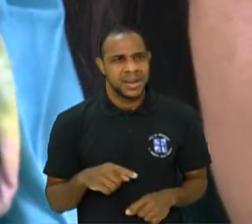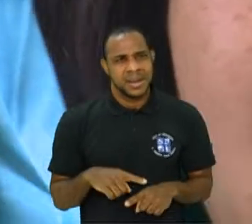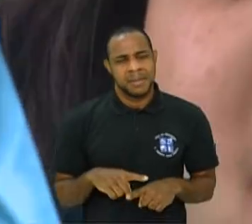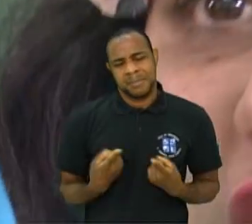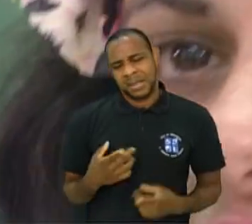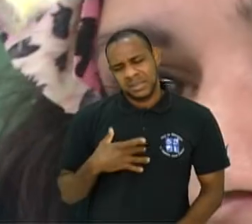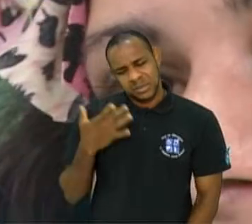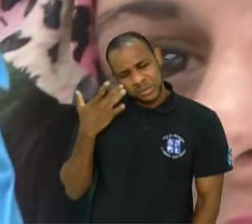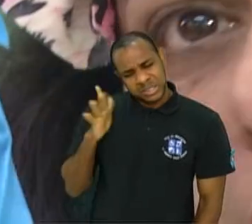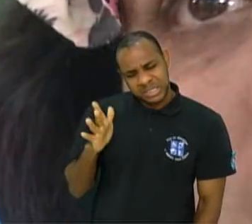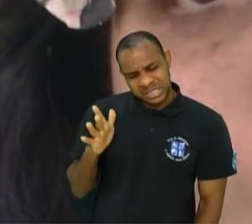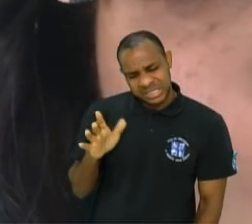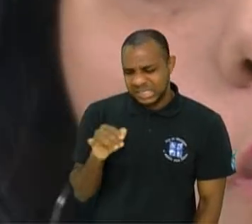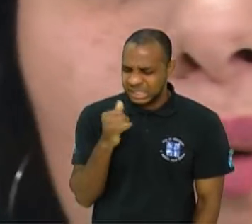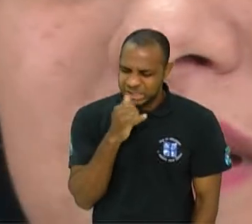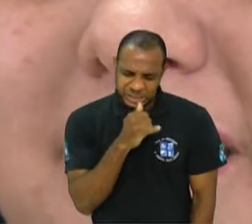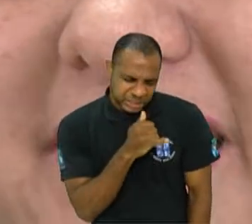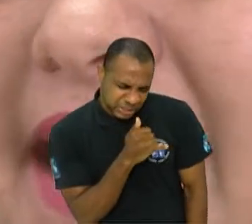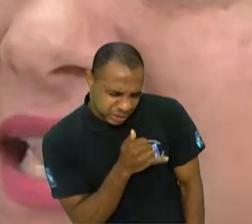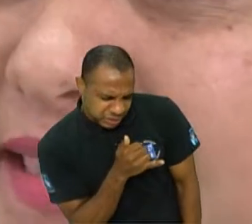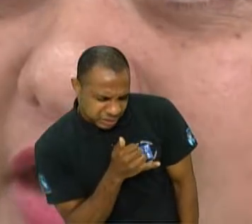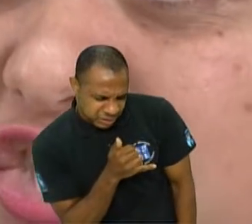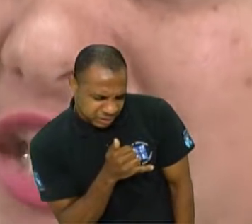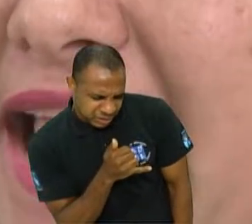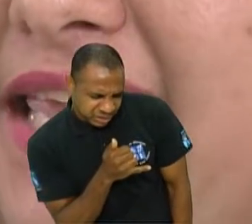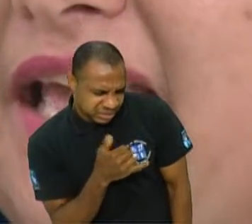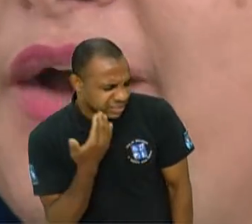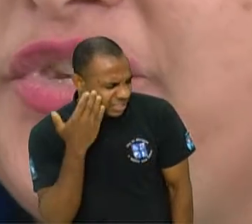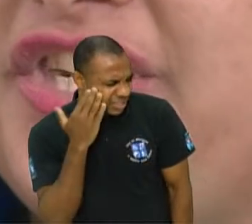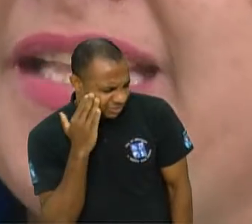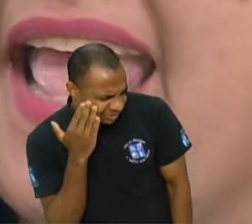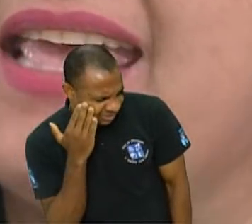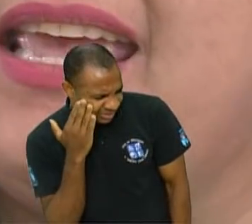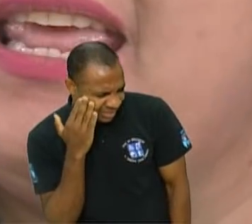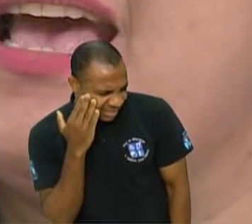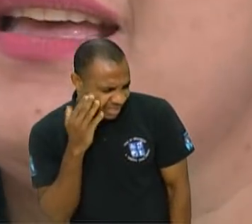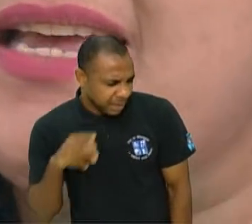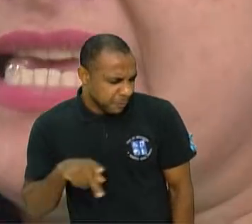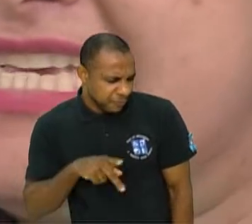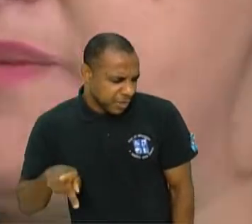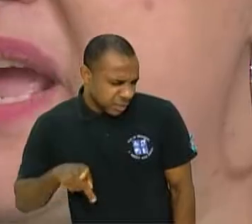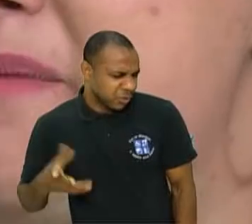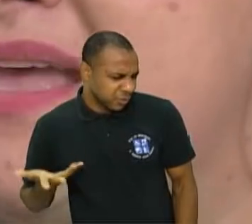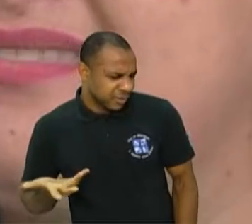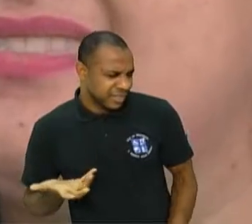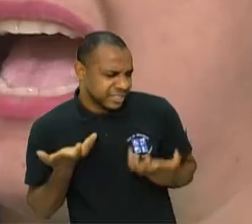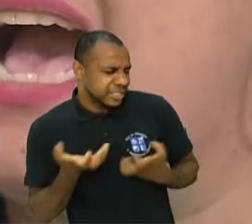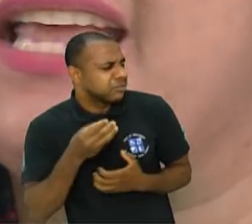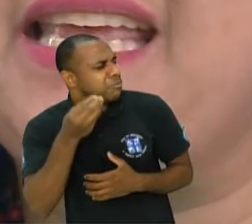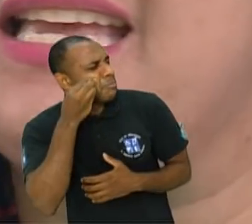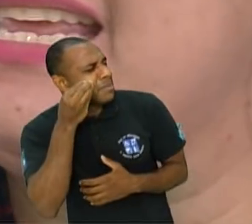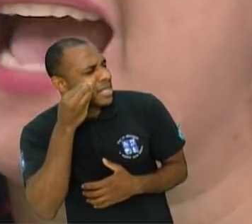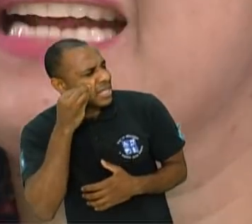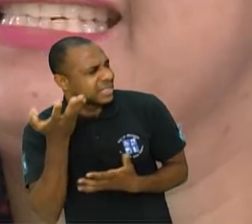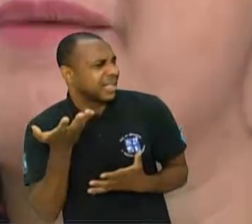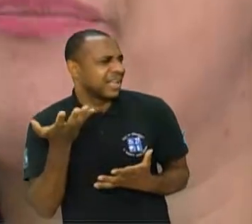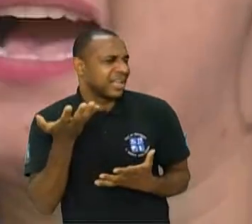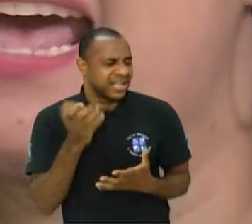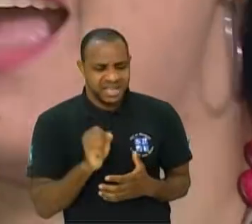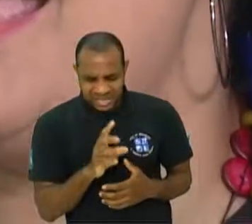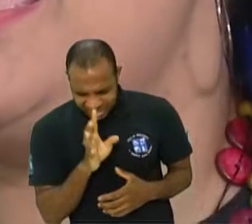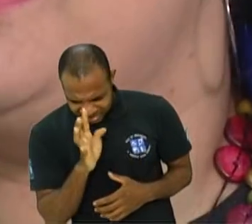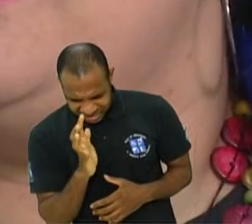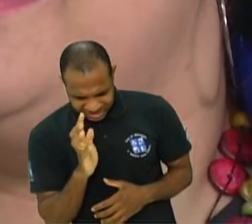é energia ou se ela entendia que a Rutineia queria experimentar e criar